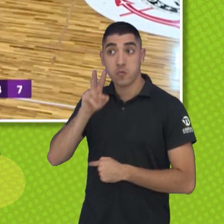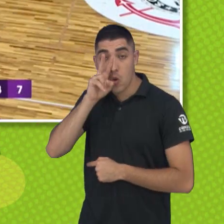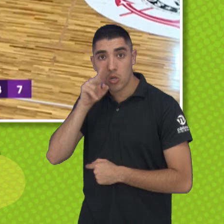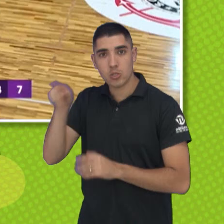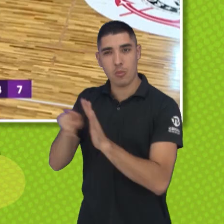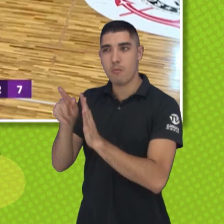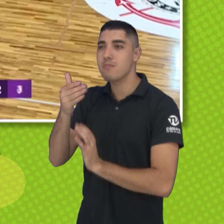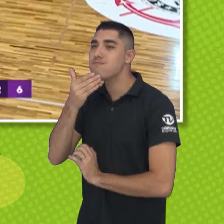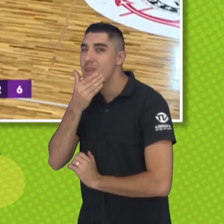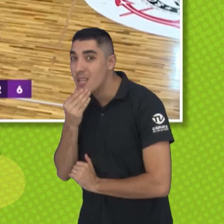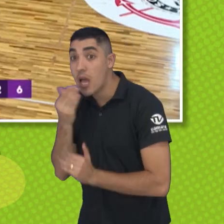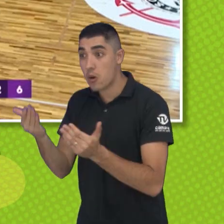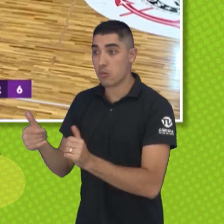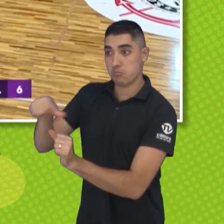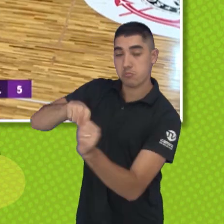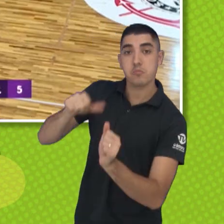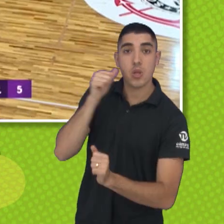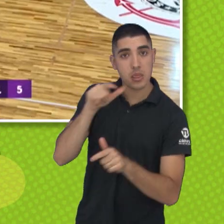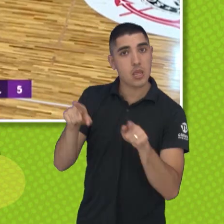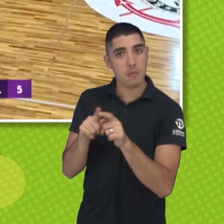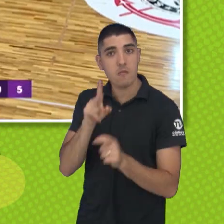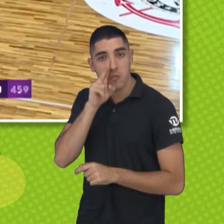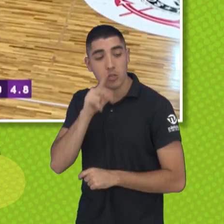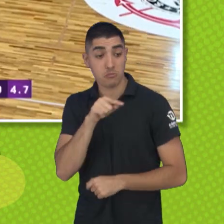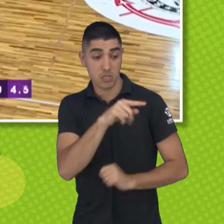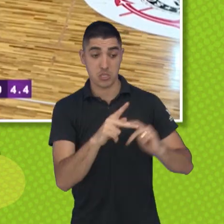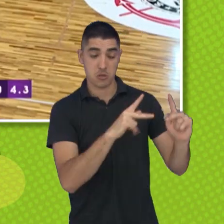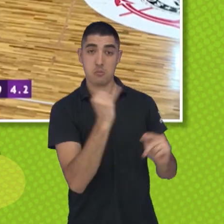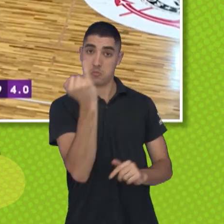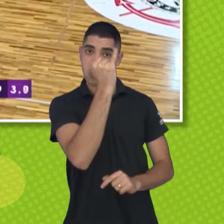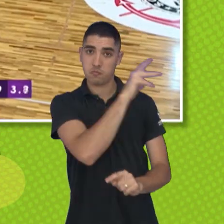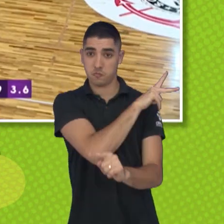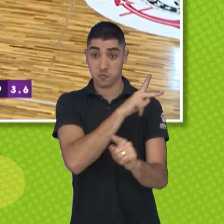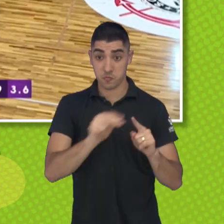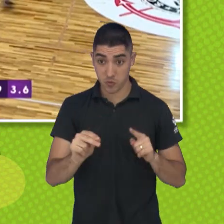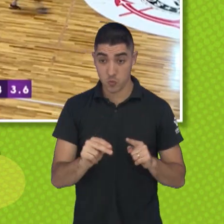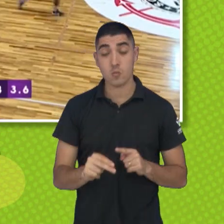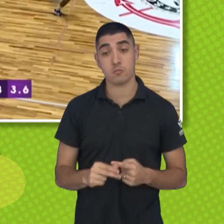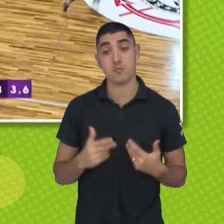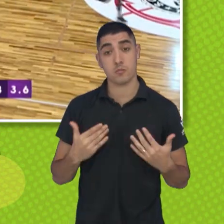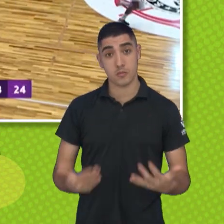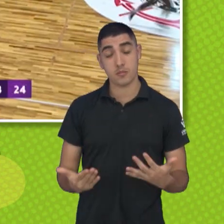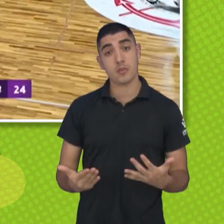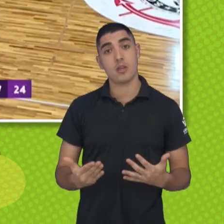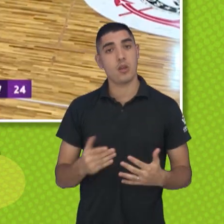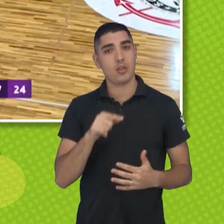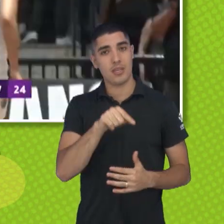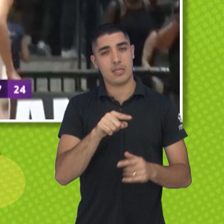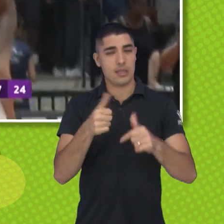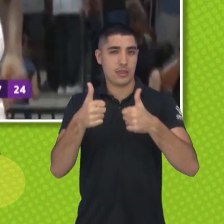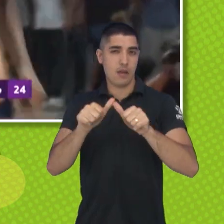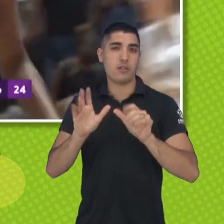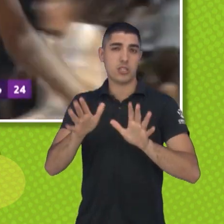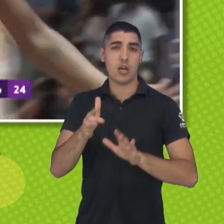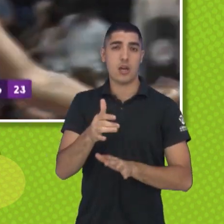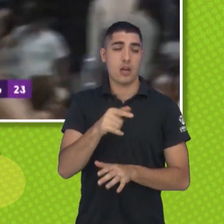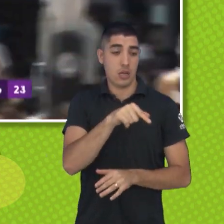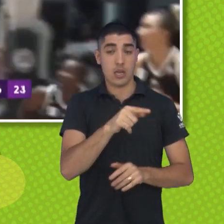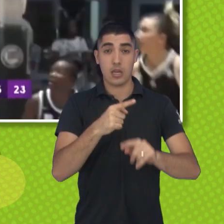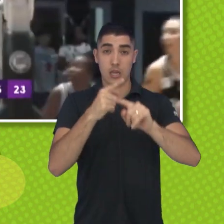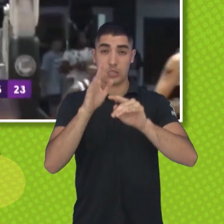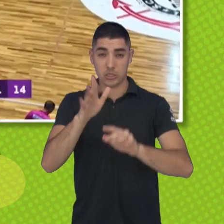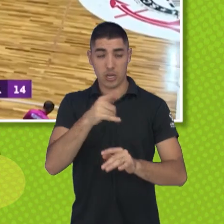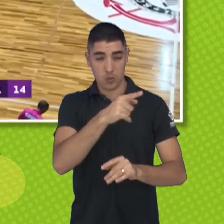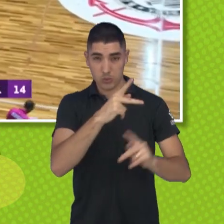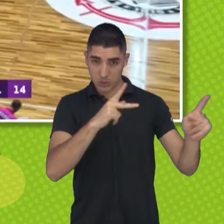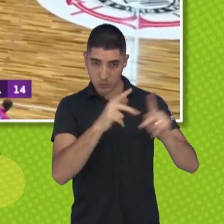no feminino também. Então, importante vitória do São José, que vai ser um campeonato difícil para o São José, que estava 10 anos sem disputar